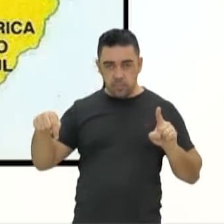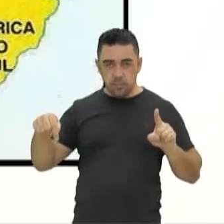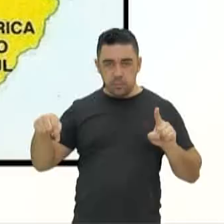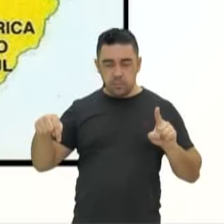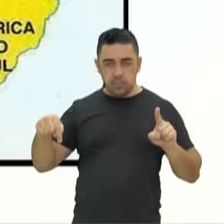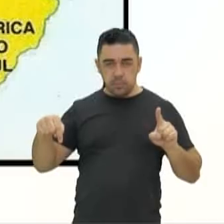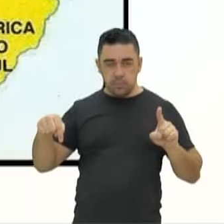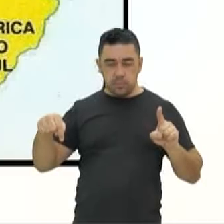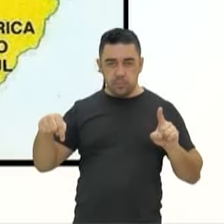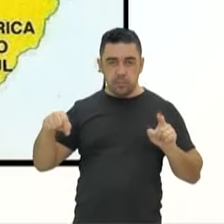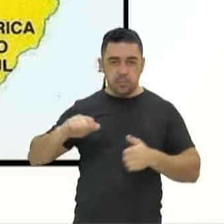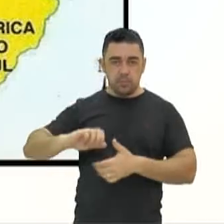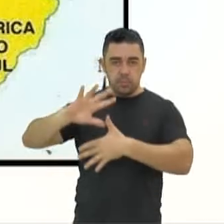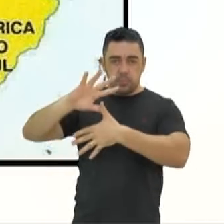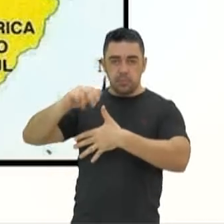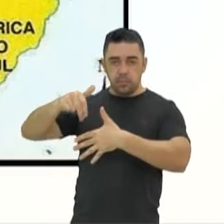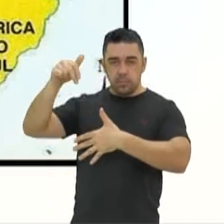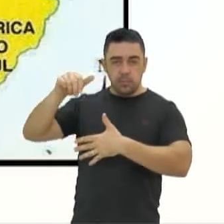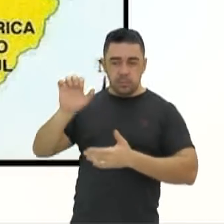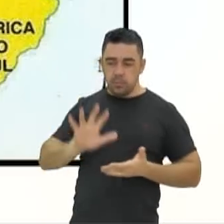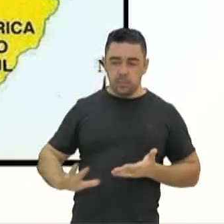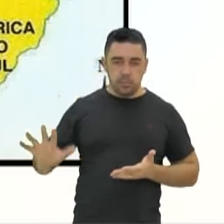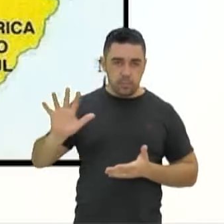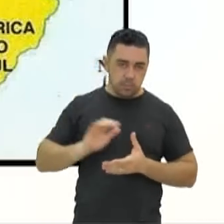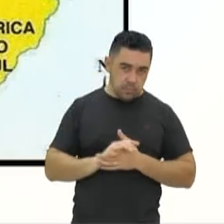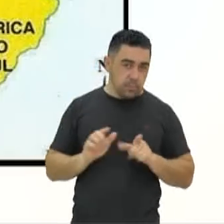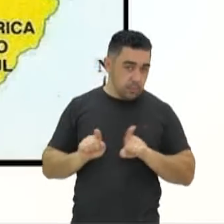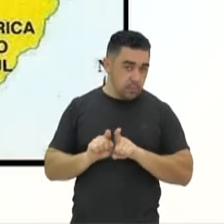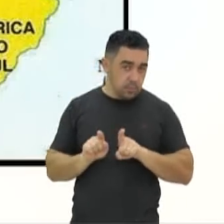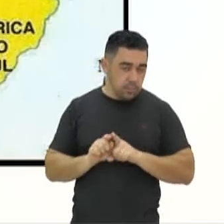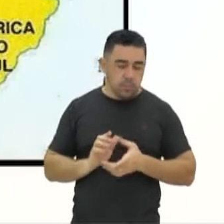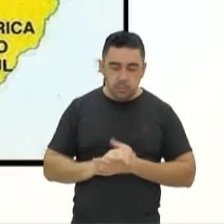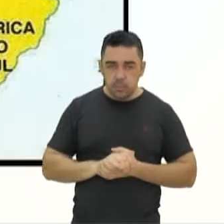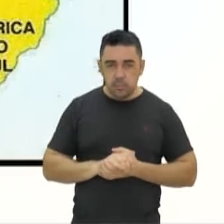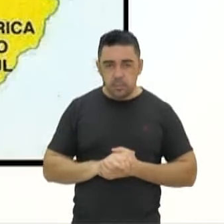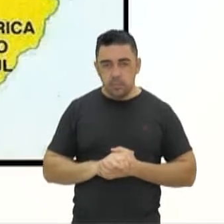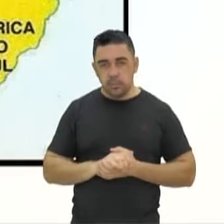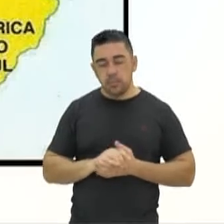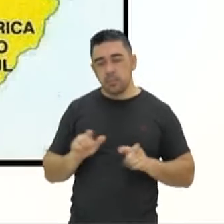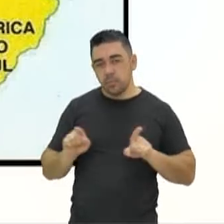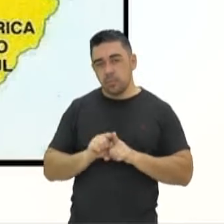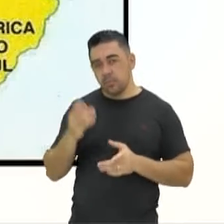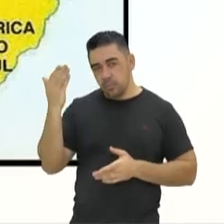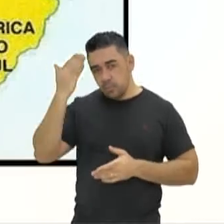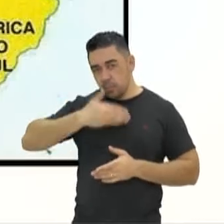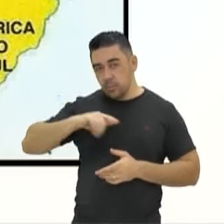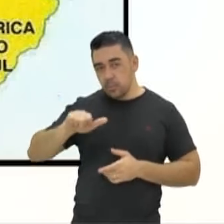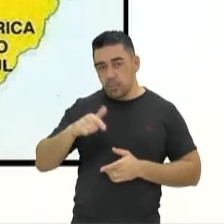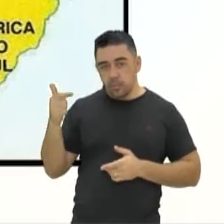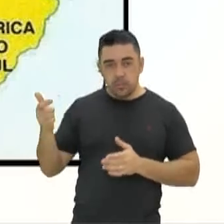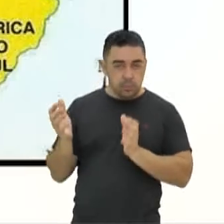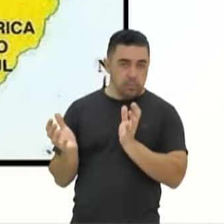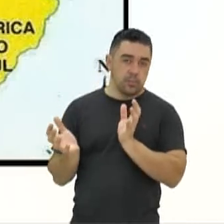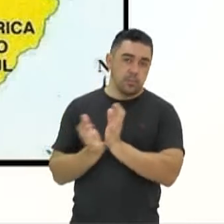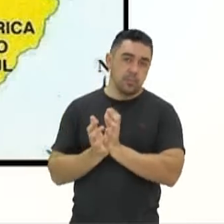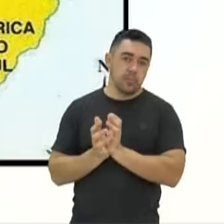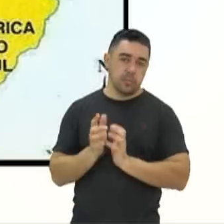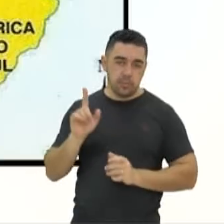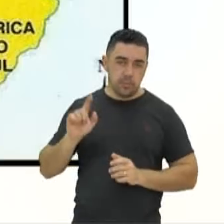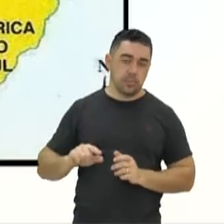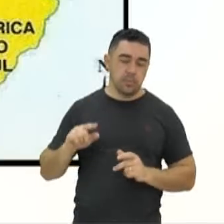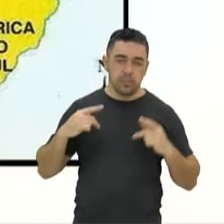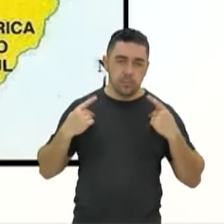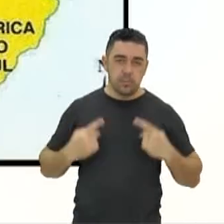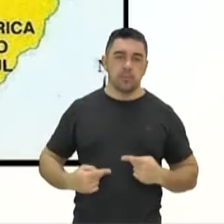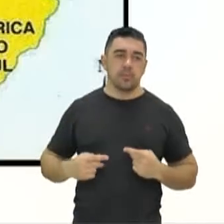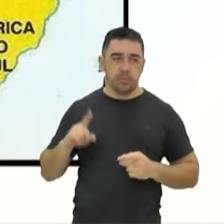na América do Norte e foram colonizando toda a América. Também há evidências que um outro grupo, né, de humanos aí do Homo